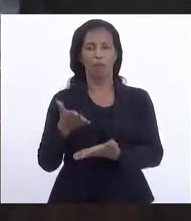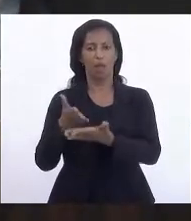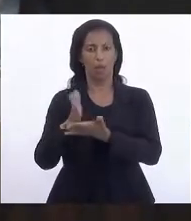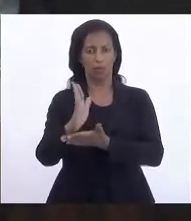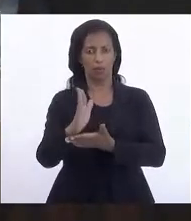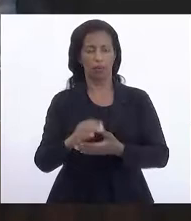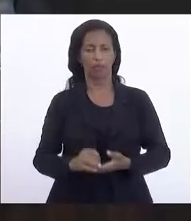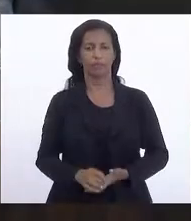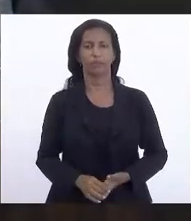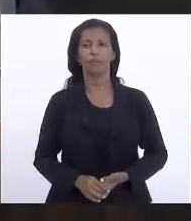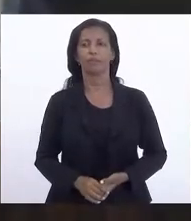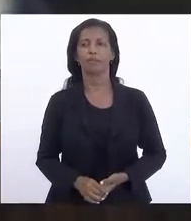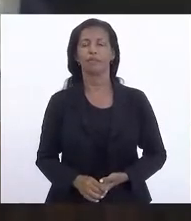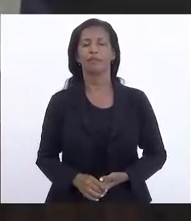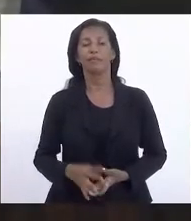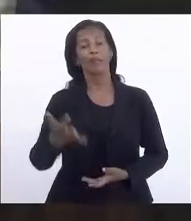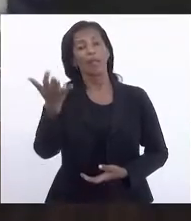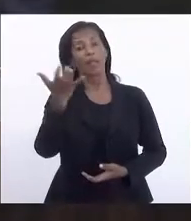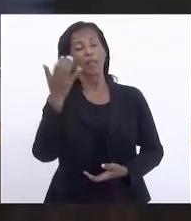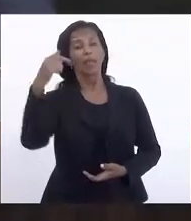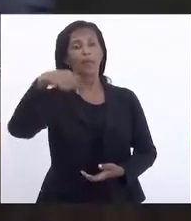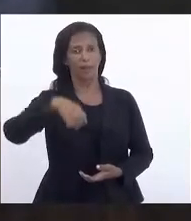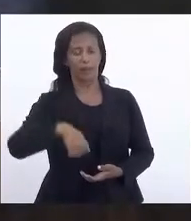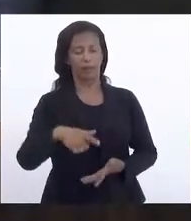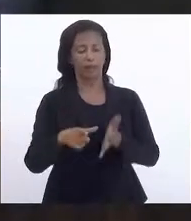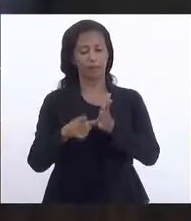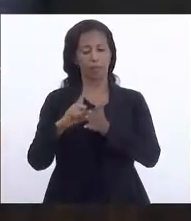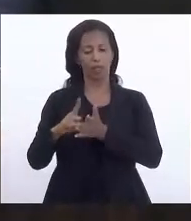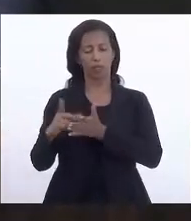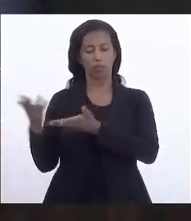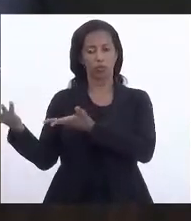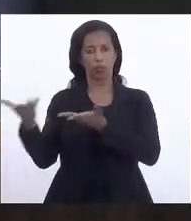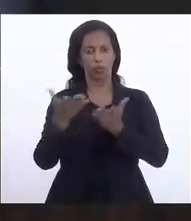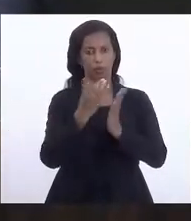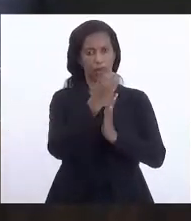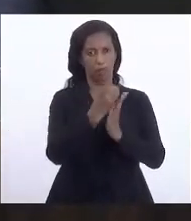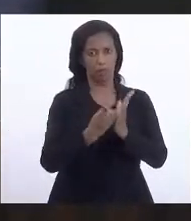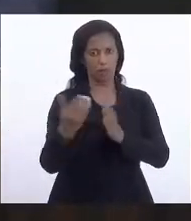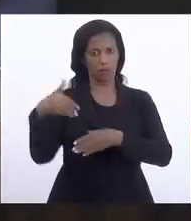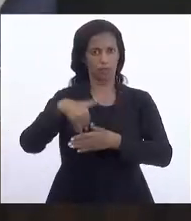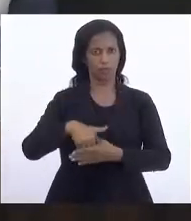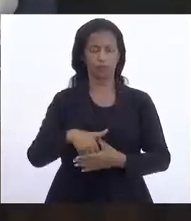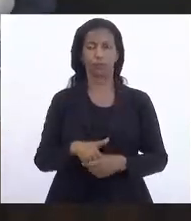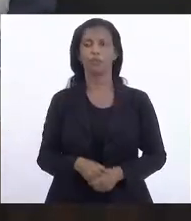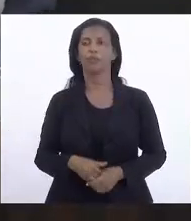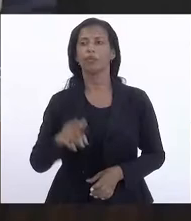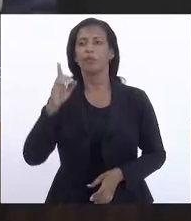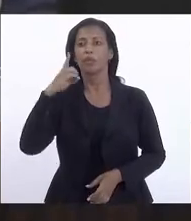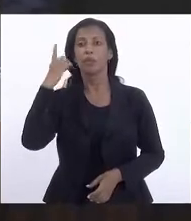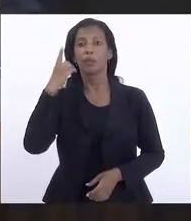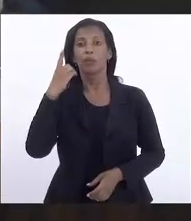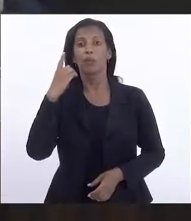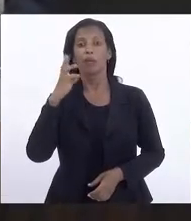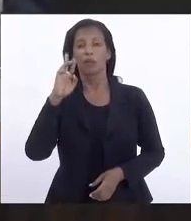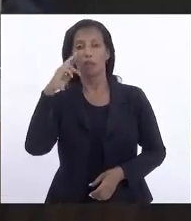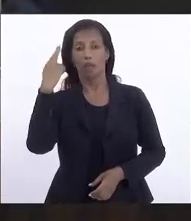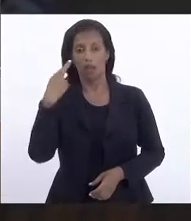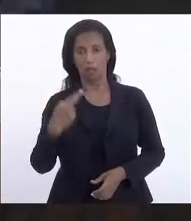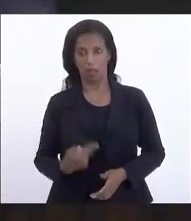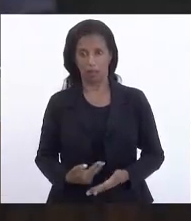aprovado. Quero aqui, antes de conceder a palavra para a declaração de voto, a deputada Renata quer,